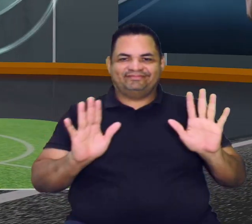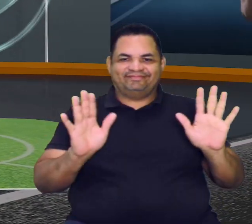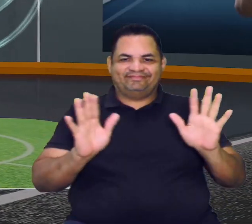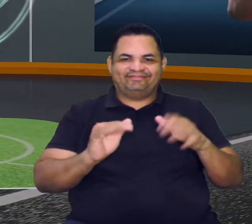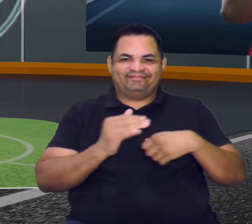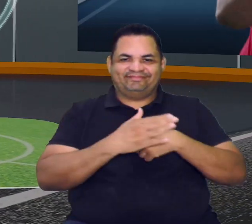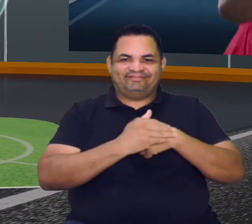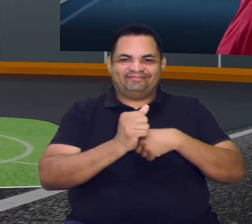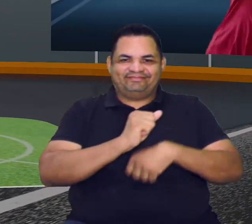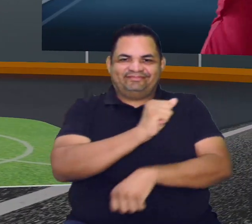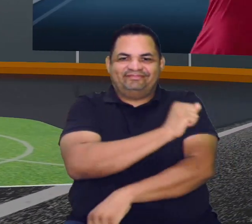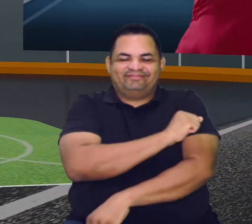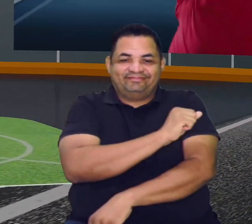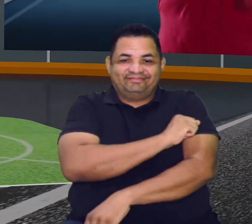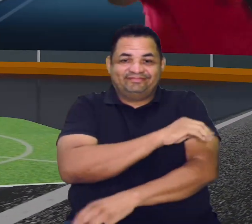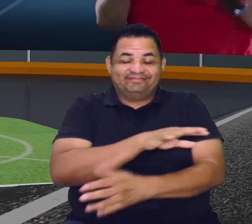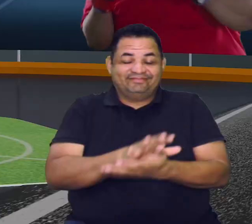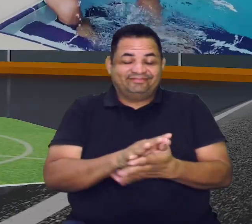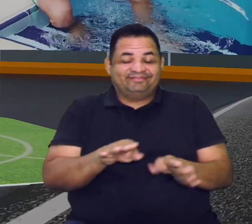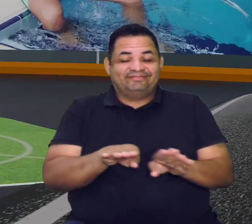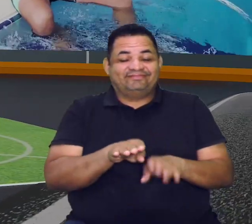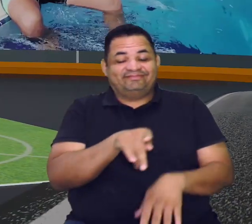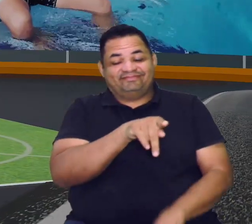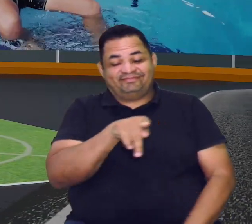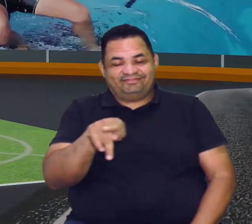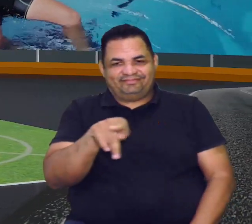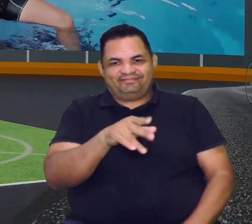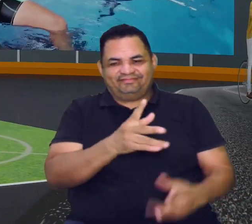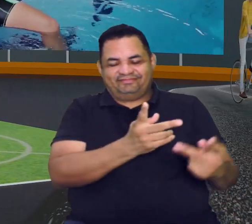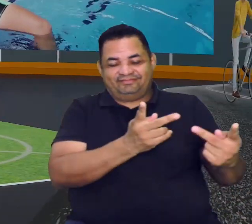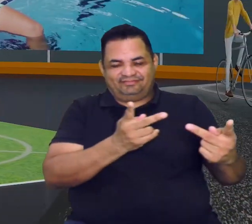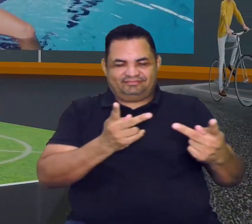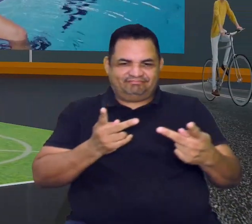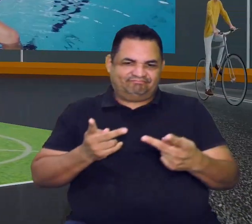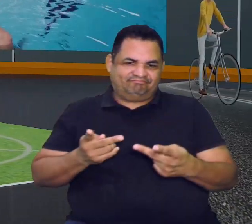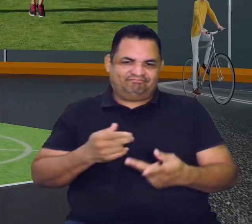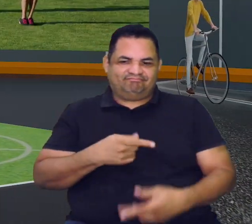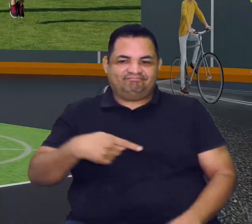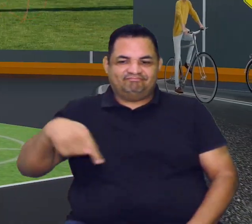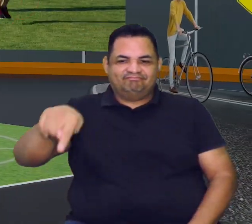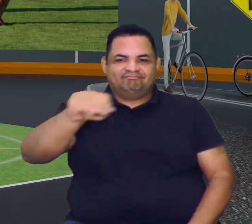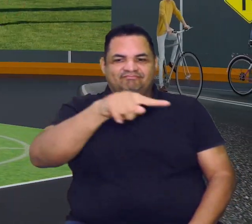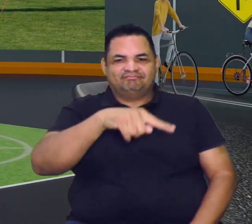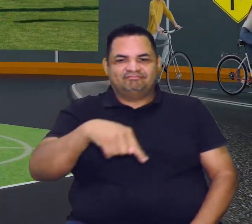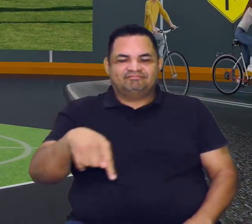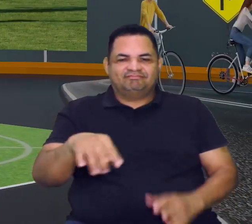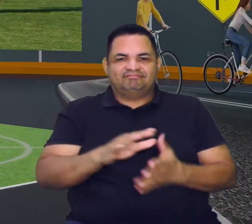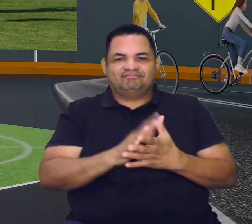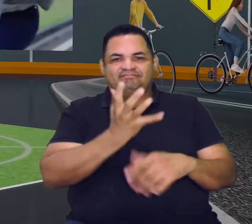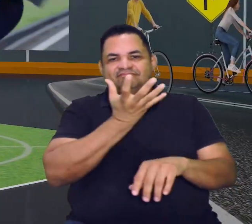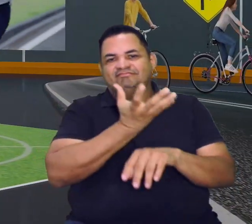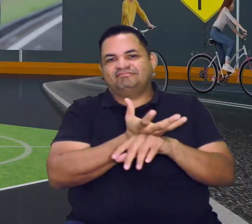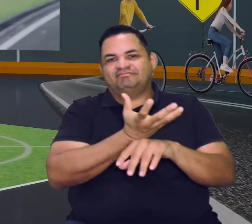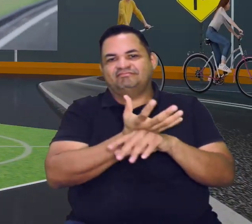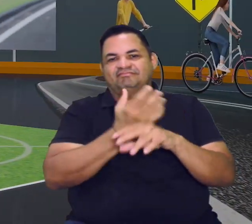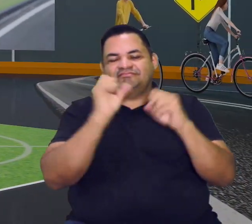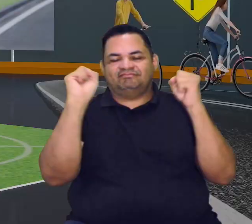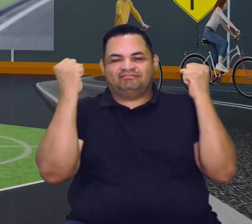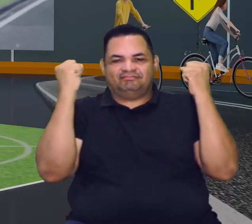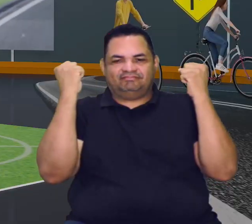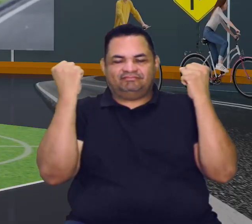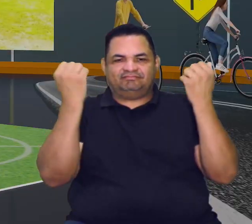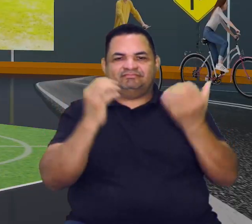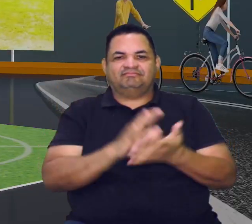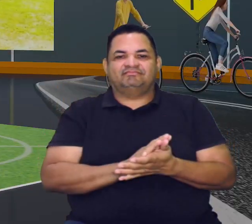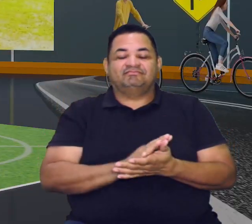Olá, caríssimos estudantes, olá, caríssimos professores, sejam todos muito bem-vindos ao nosso componente de